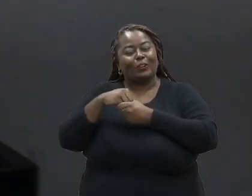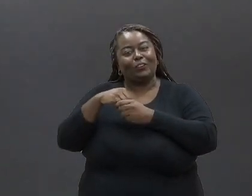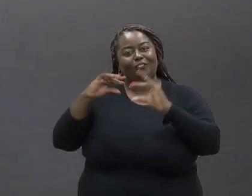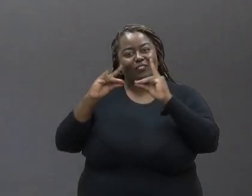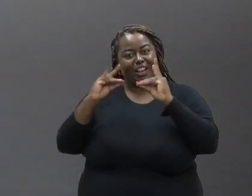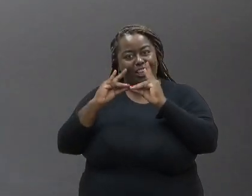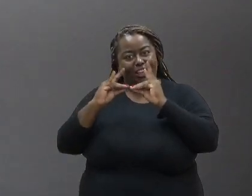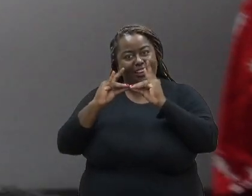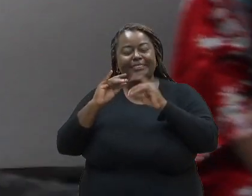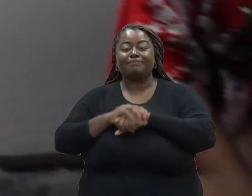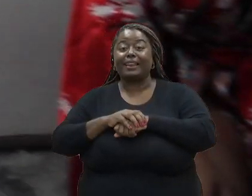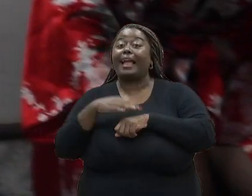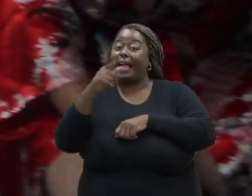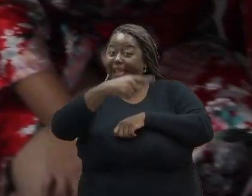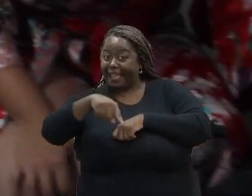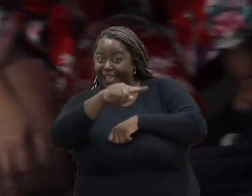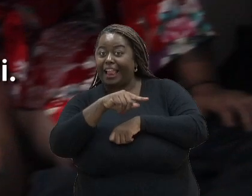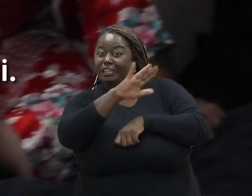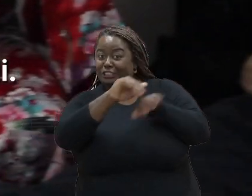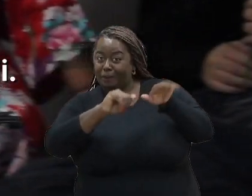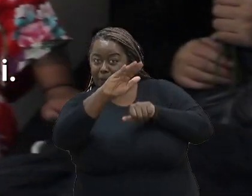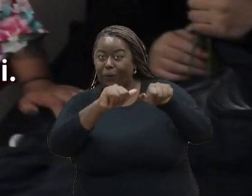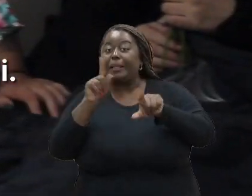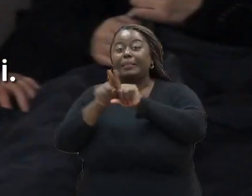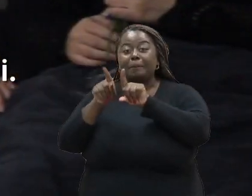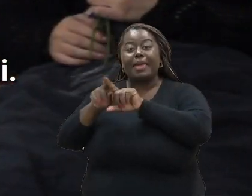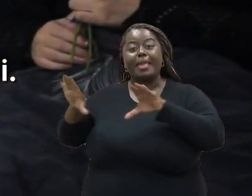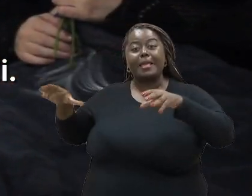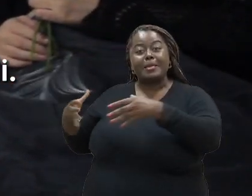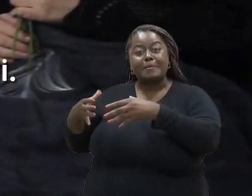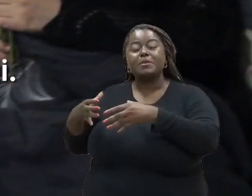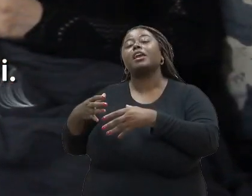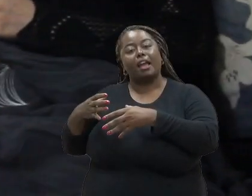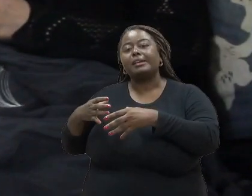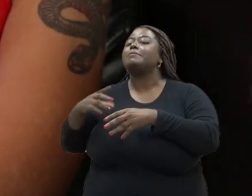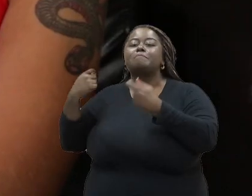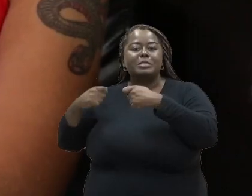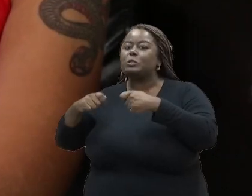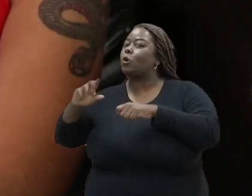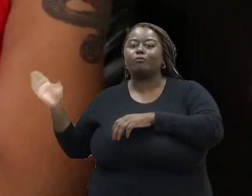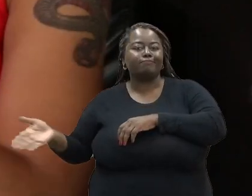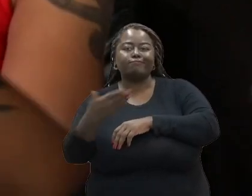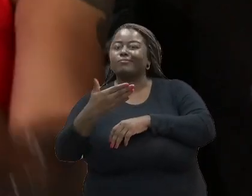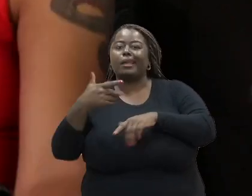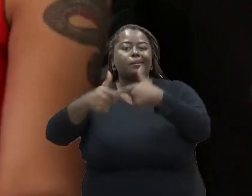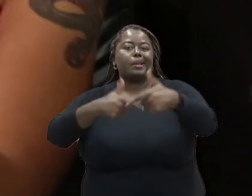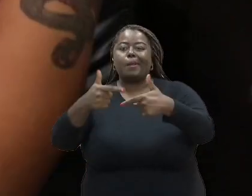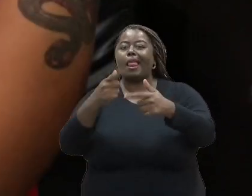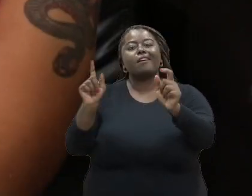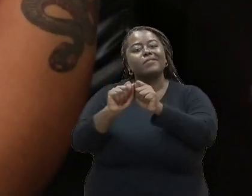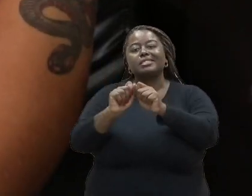das tias, a gente ainda teve que diminuir um pouco a nossa equipe e colocar a galera para fazer figuração ali. Senão ia ficar perdido